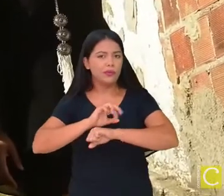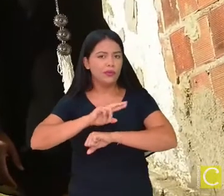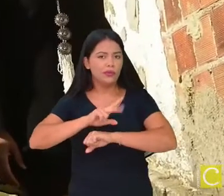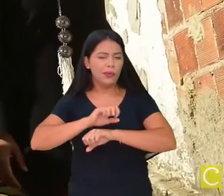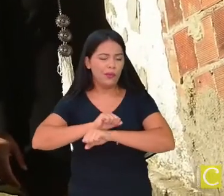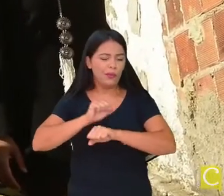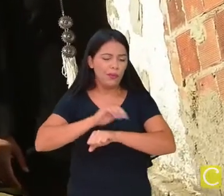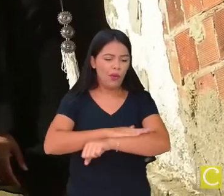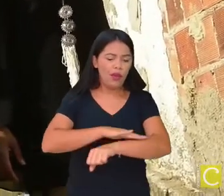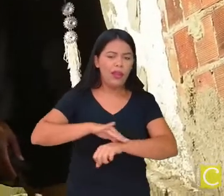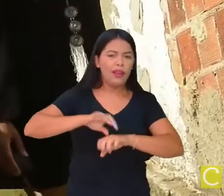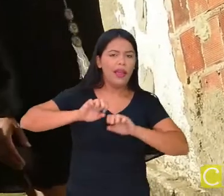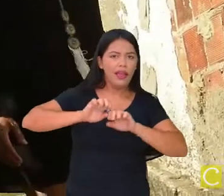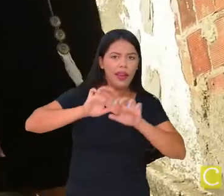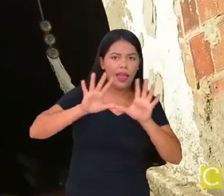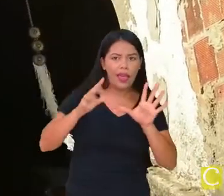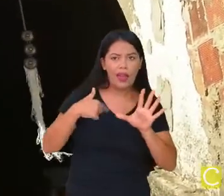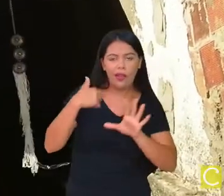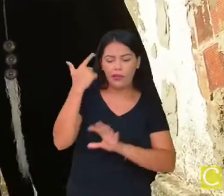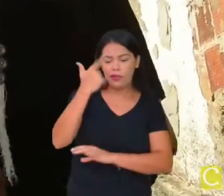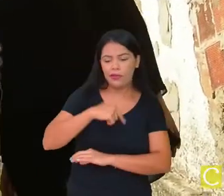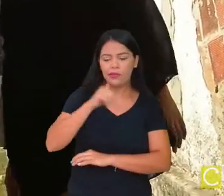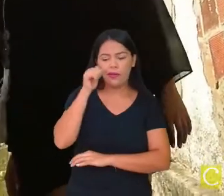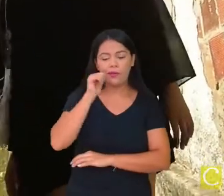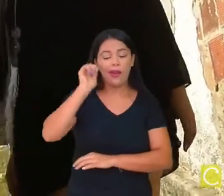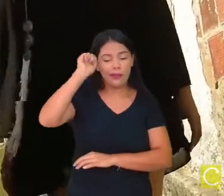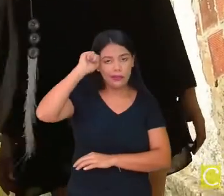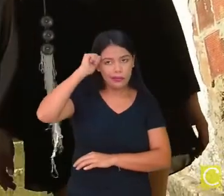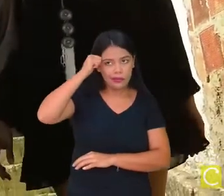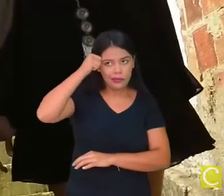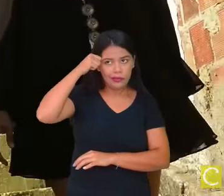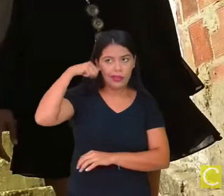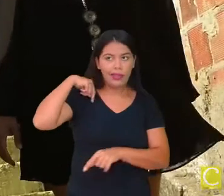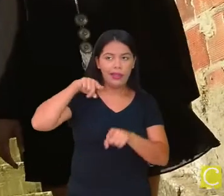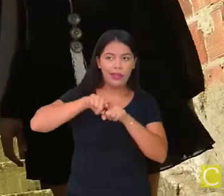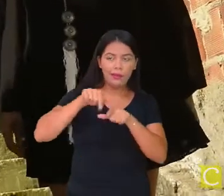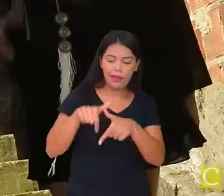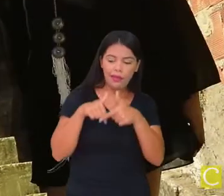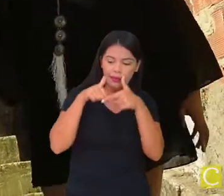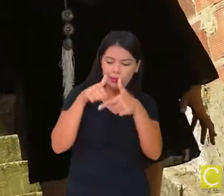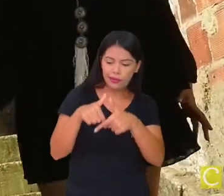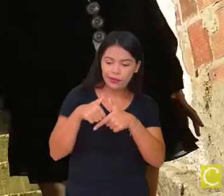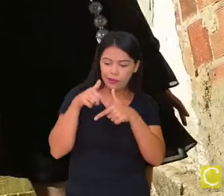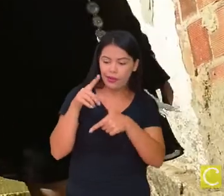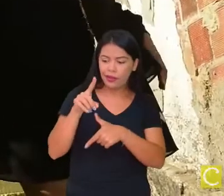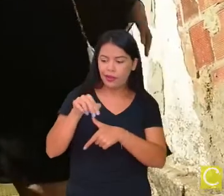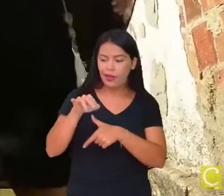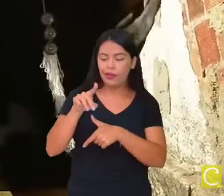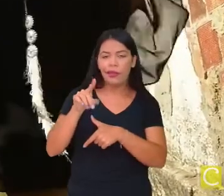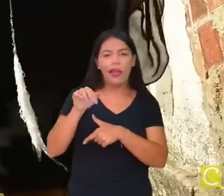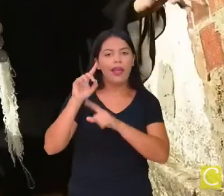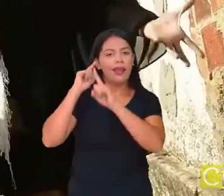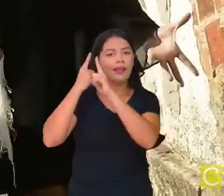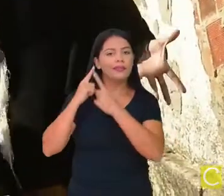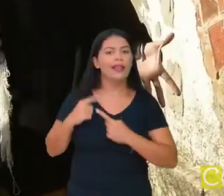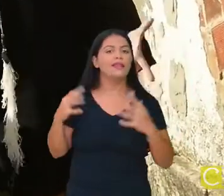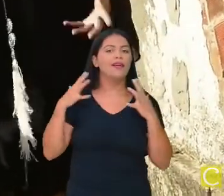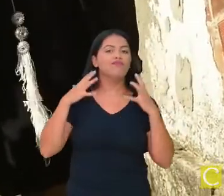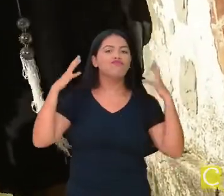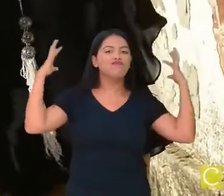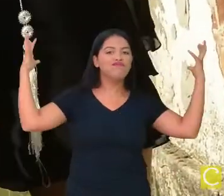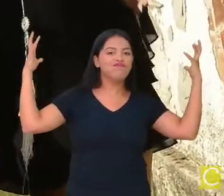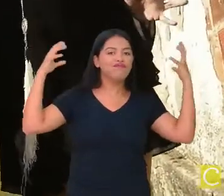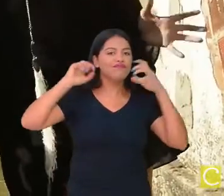morena clara. Sou mulher negra, irmã guerreira de dandara, de trança, de black, de